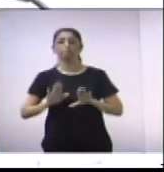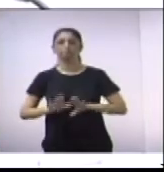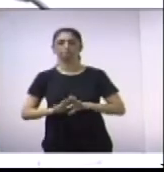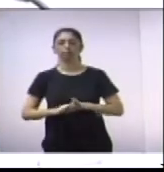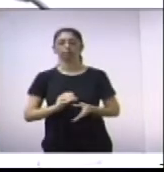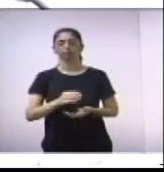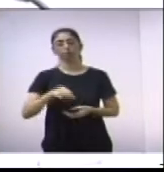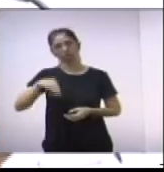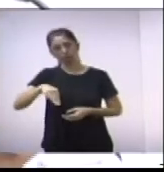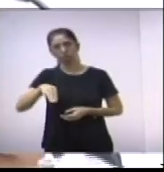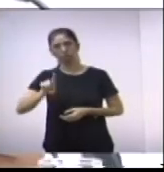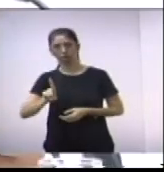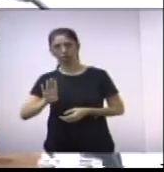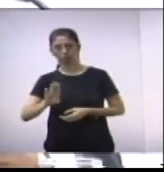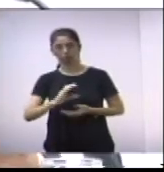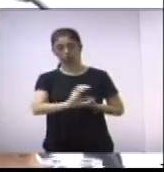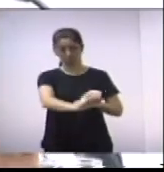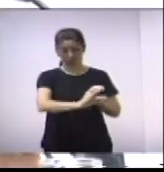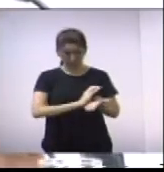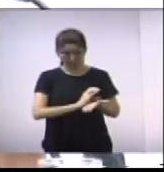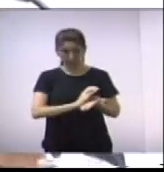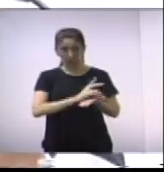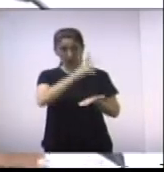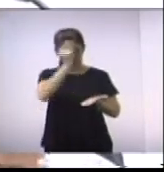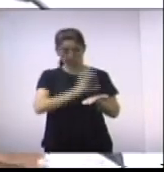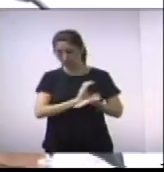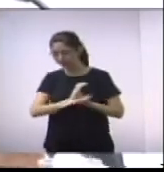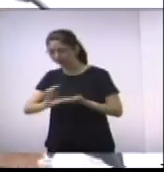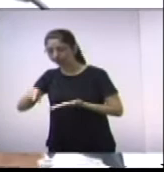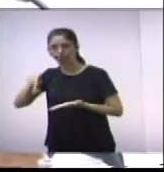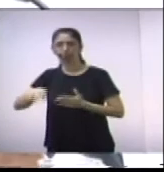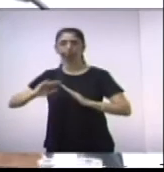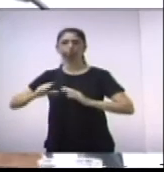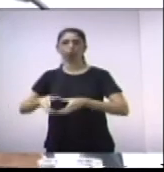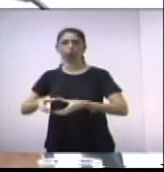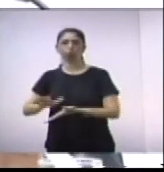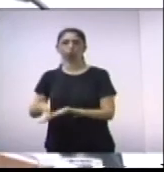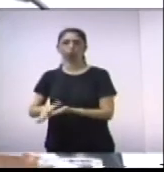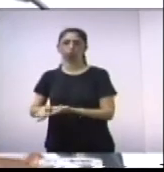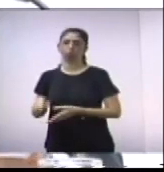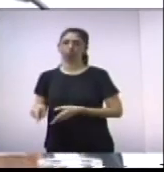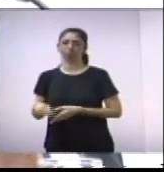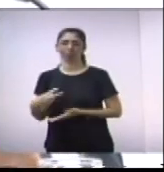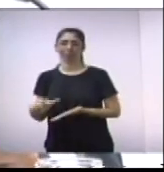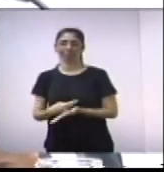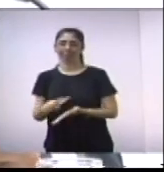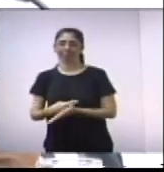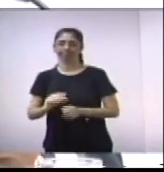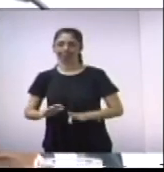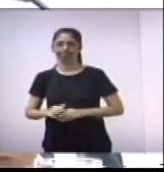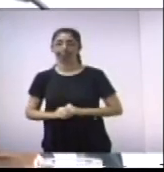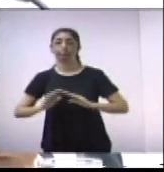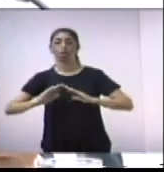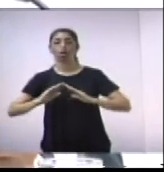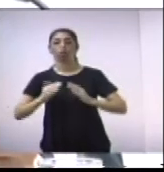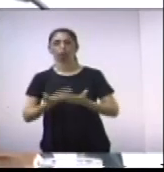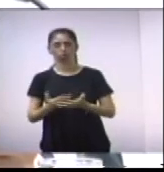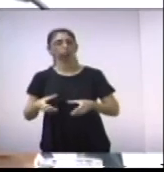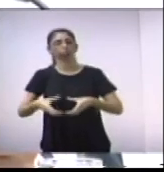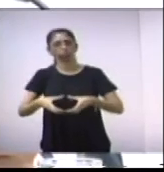MD4. Aduziu que todos os réus sabiam das restrições a que estavam submetidas. As escolas de